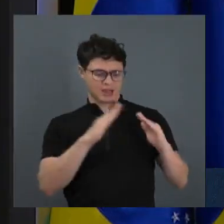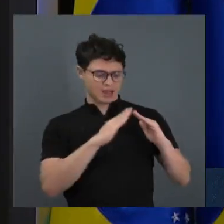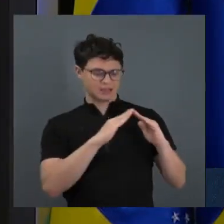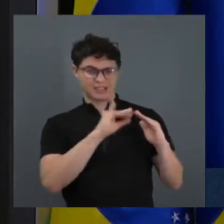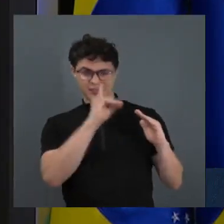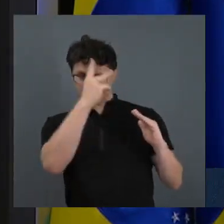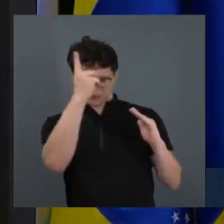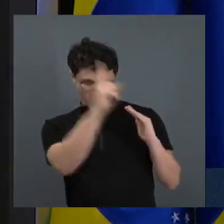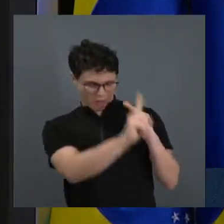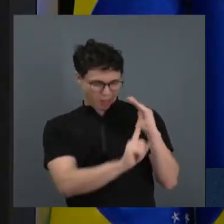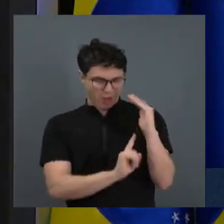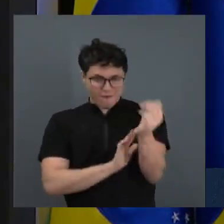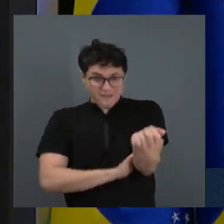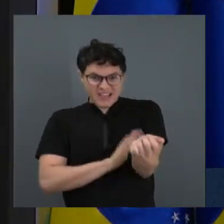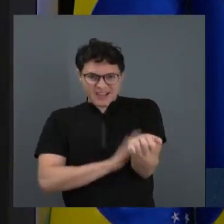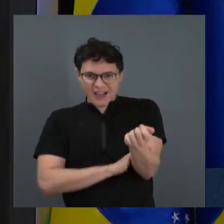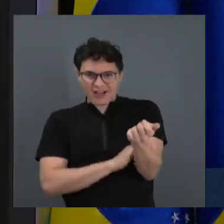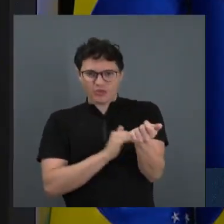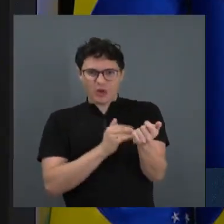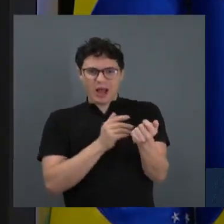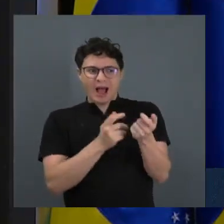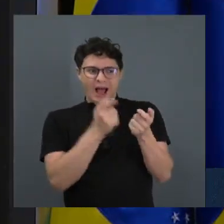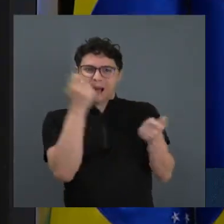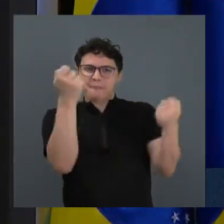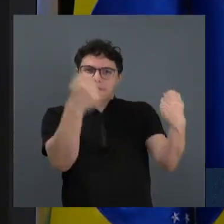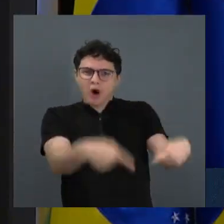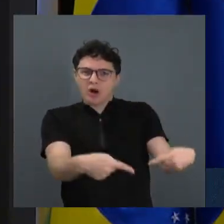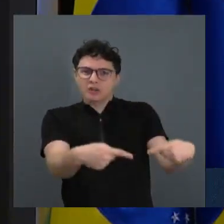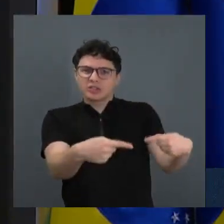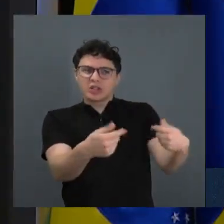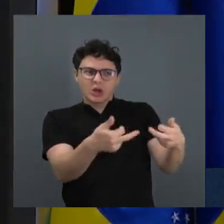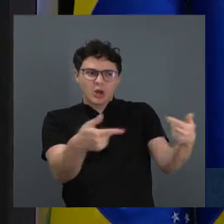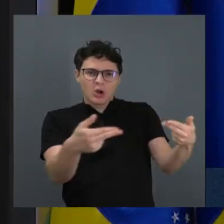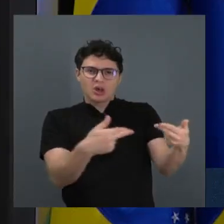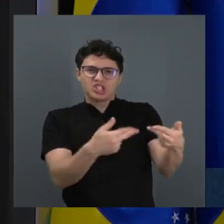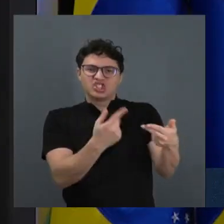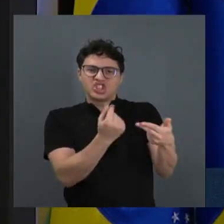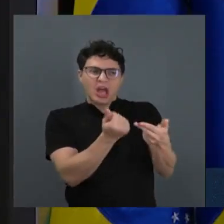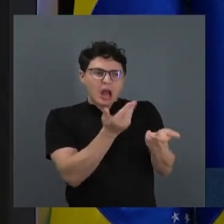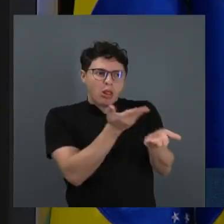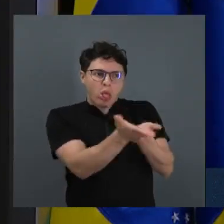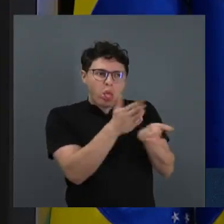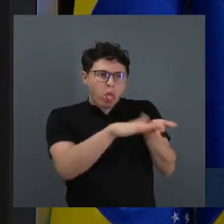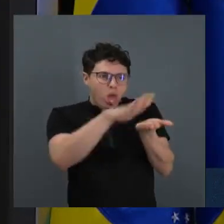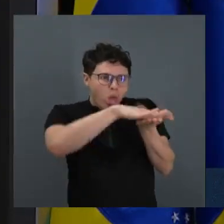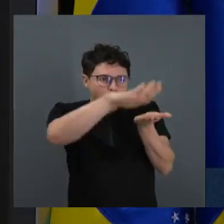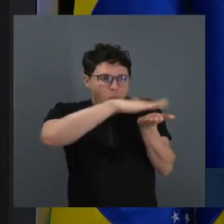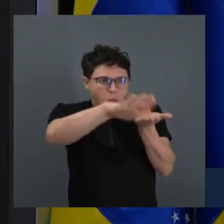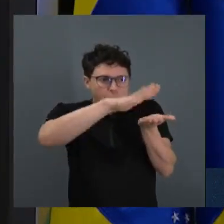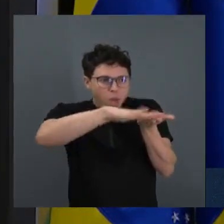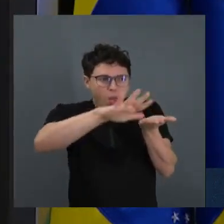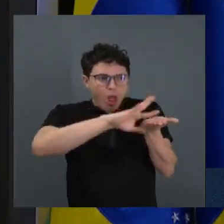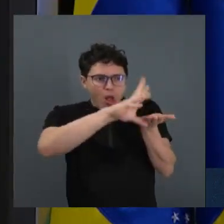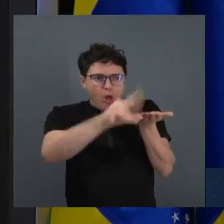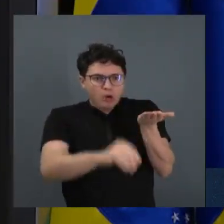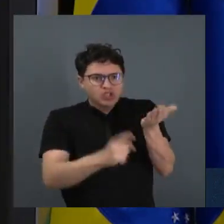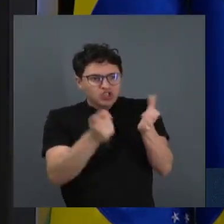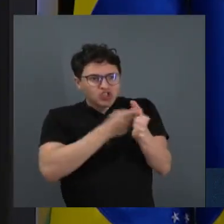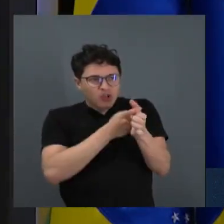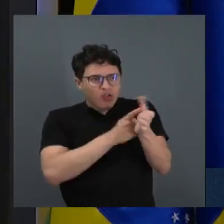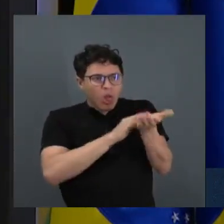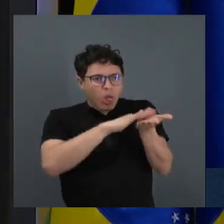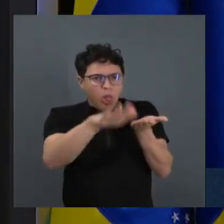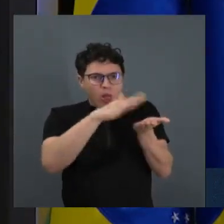casa, um familiar que perde tudo, o endividamento chega no teto, ele perde o emprego,